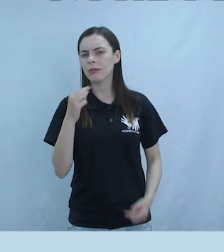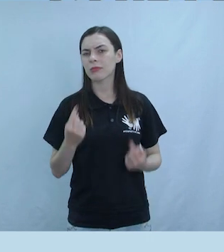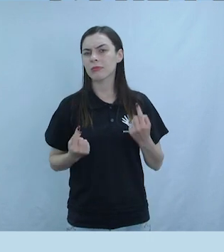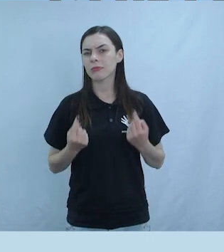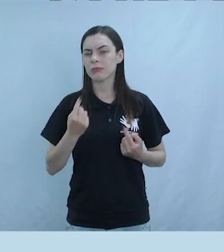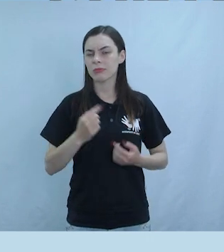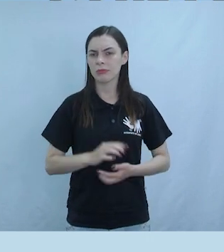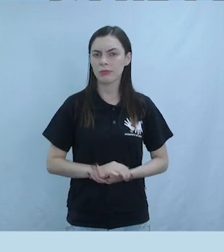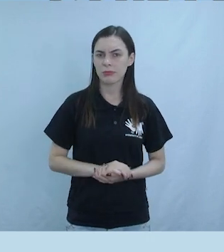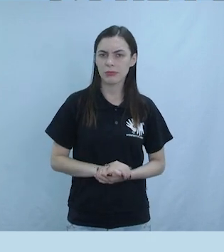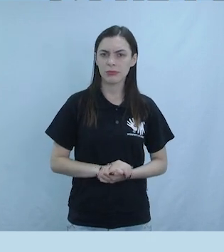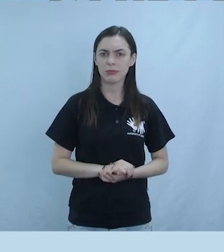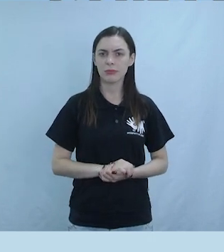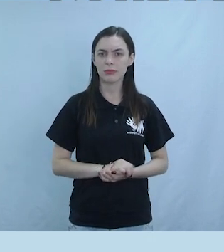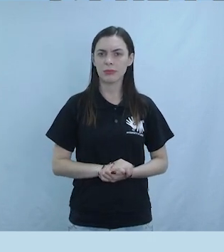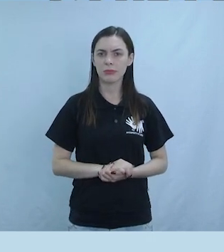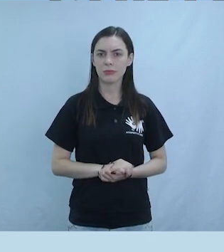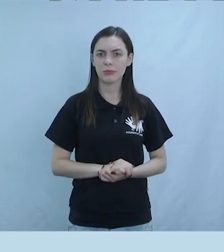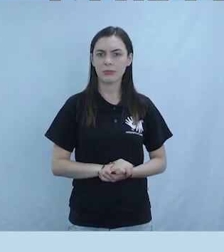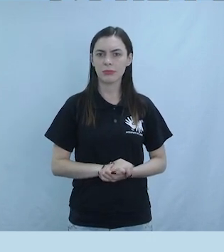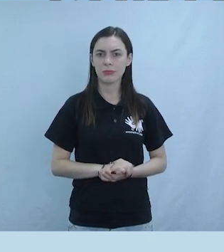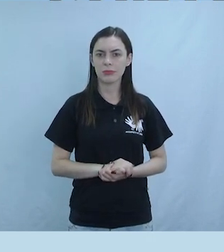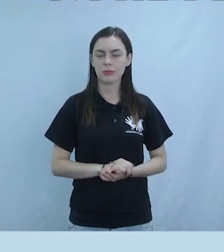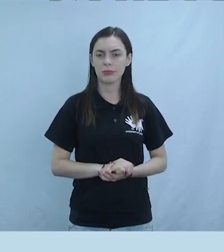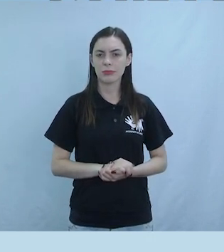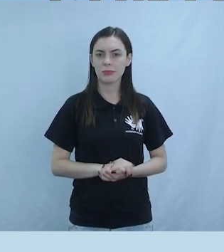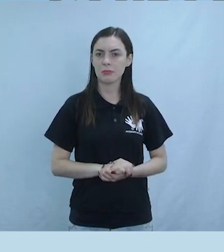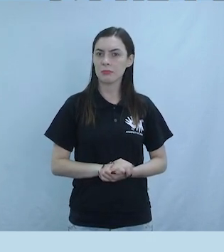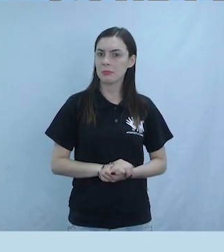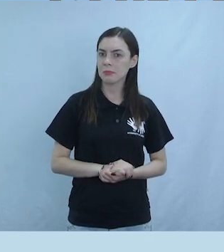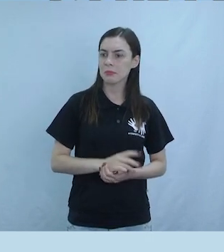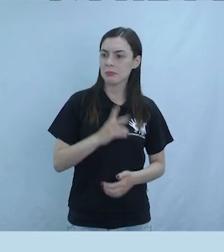fracos? Eu acho que eles eram...